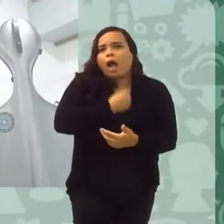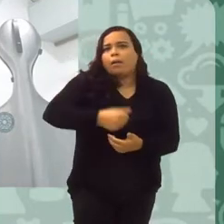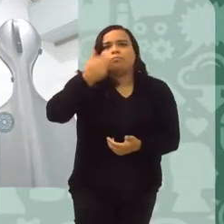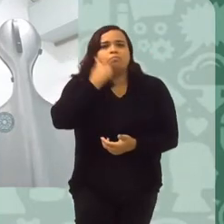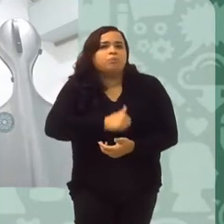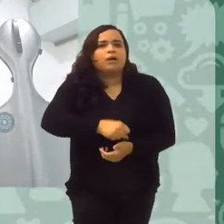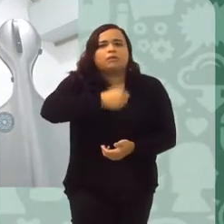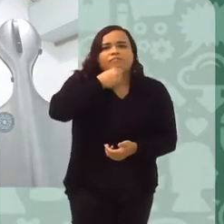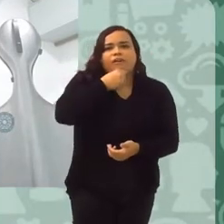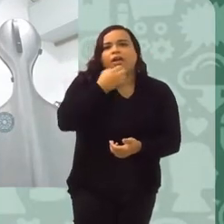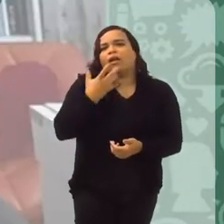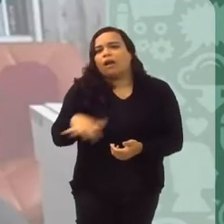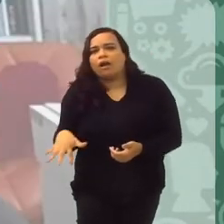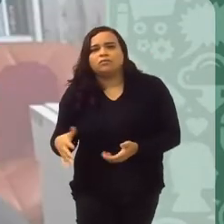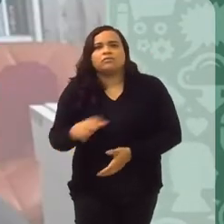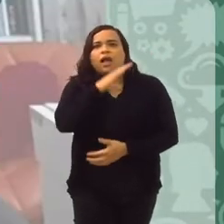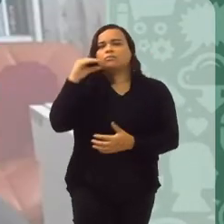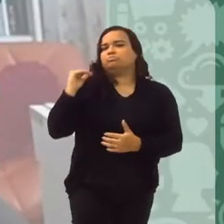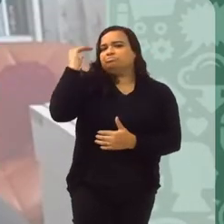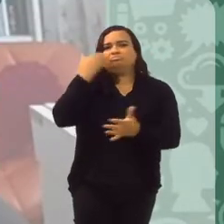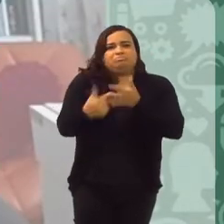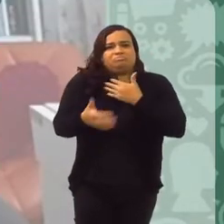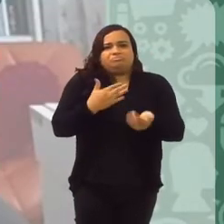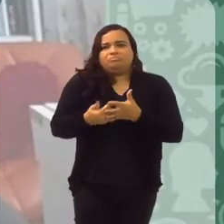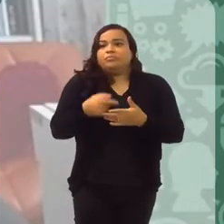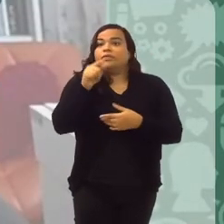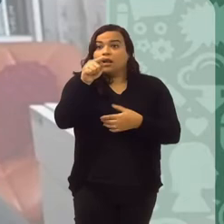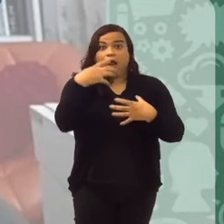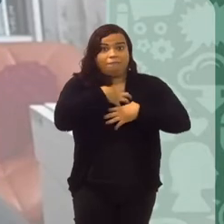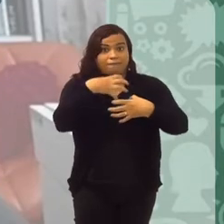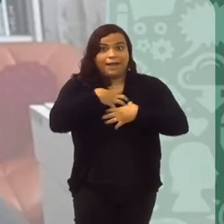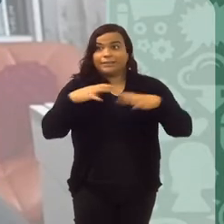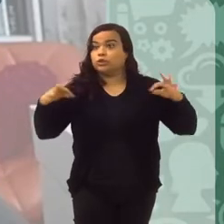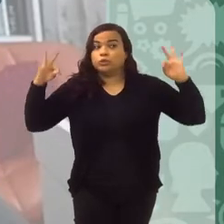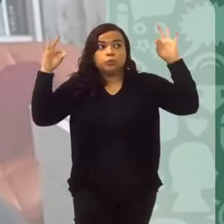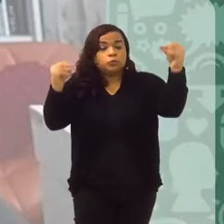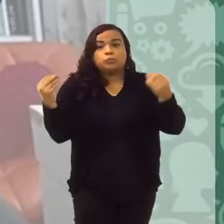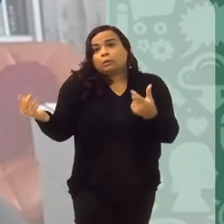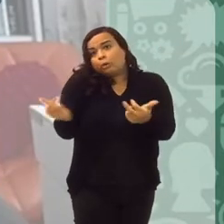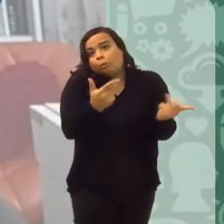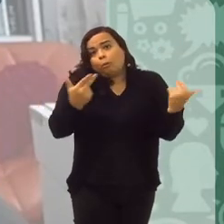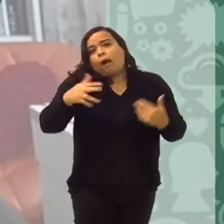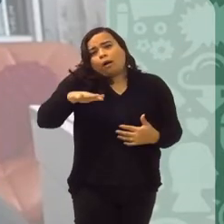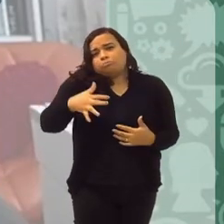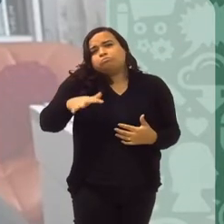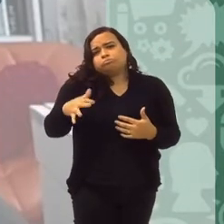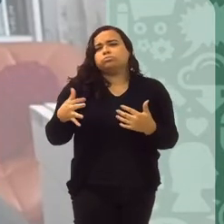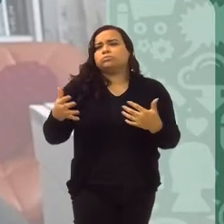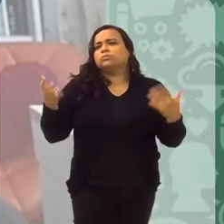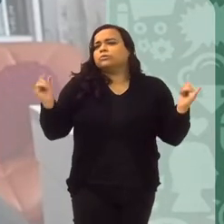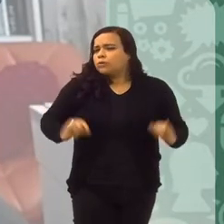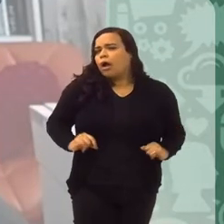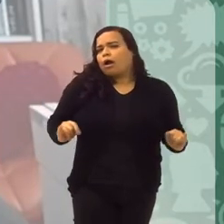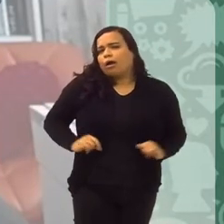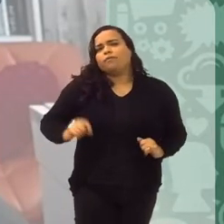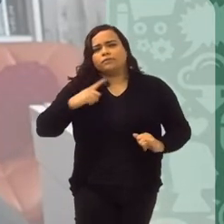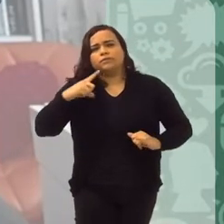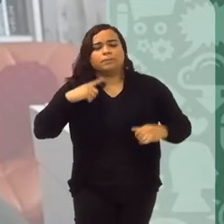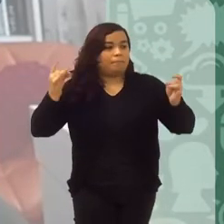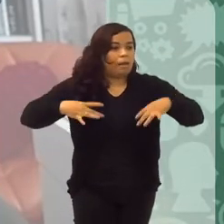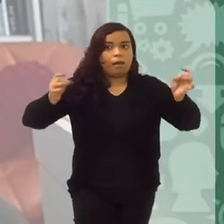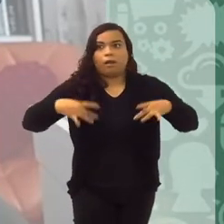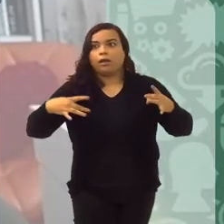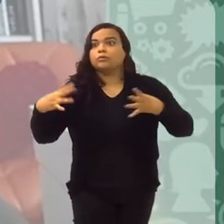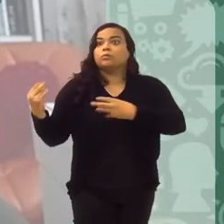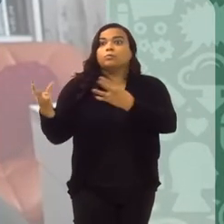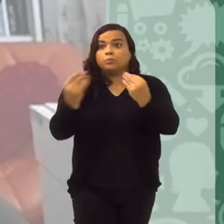ela afeta mais ou menos da mesma maneira, assustando, apavorando, e muitas pessoas, com tanto